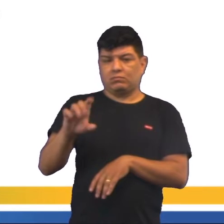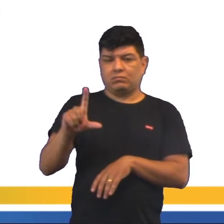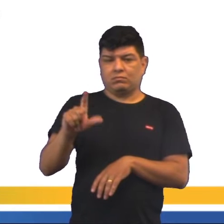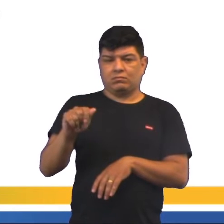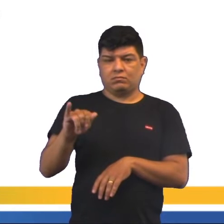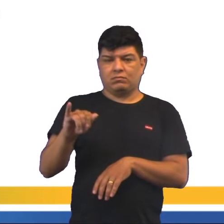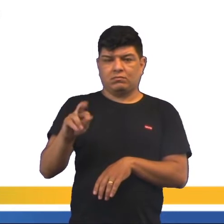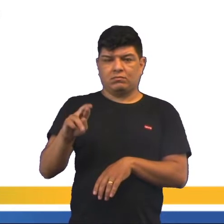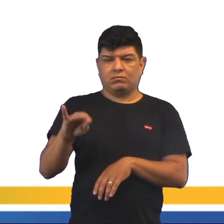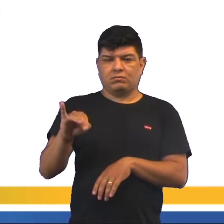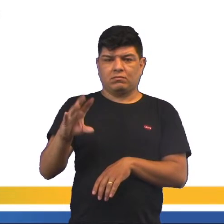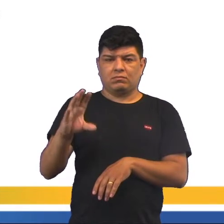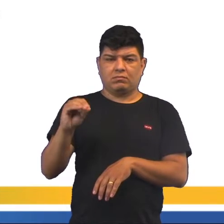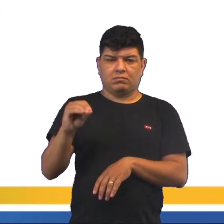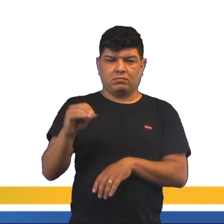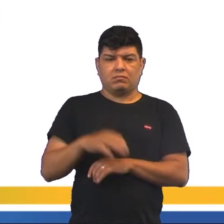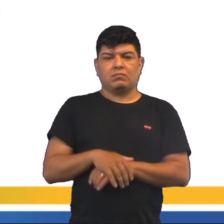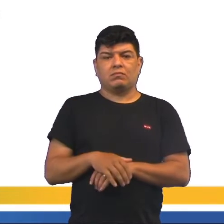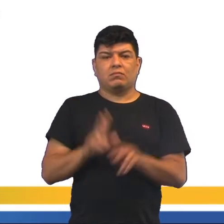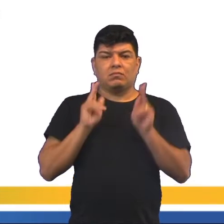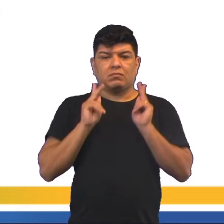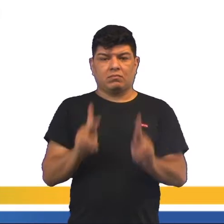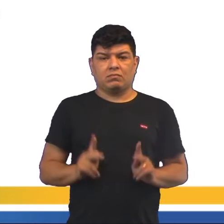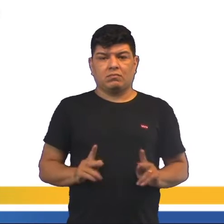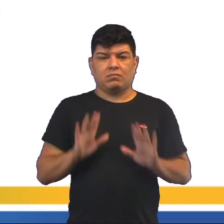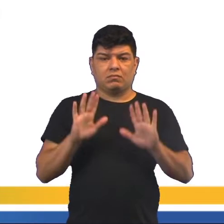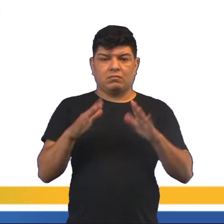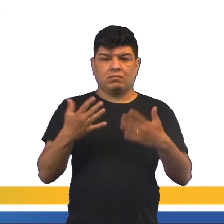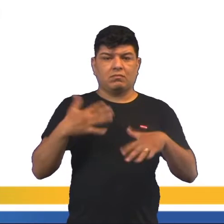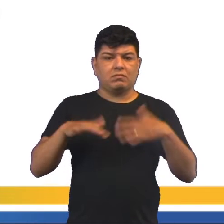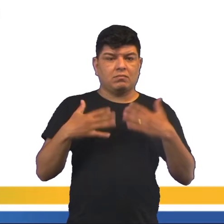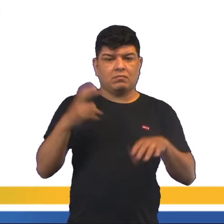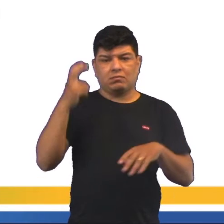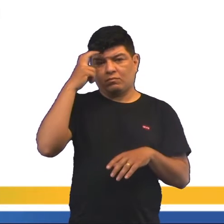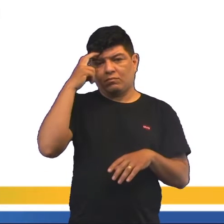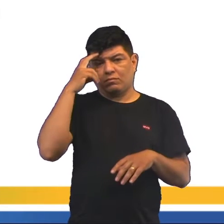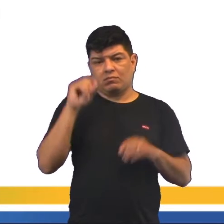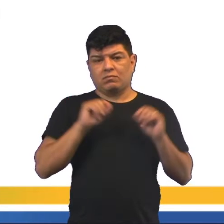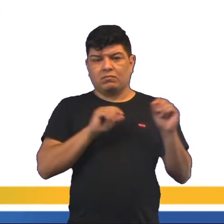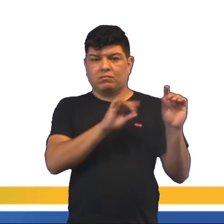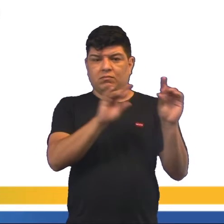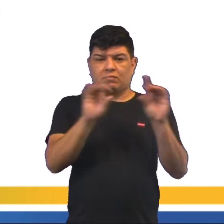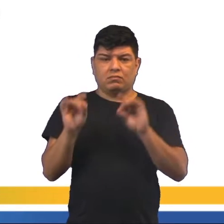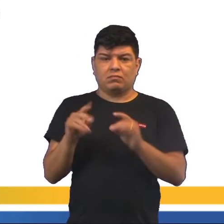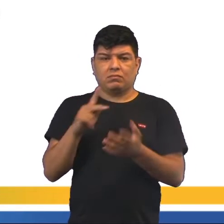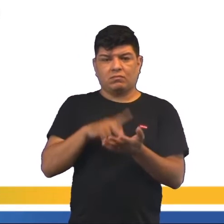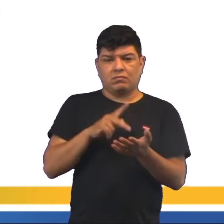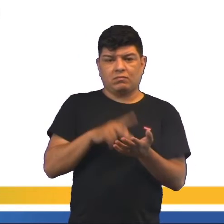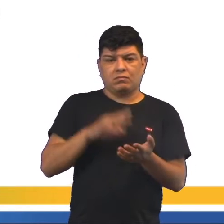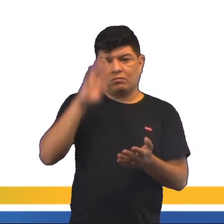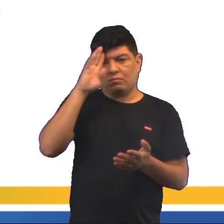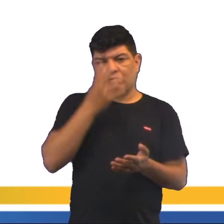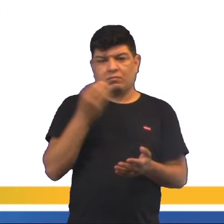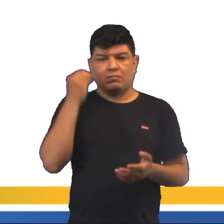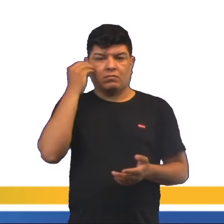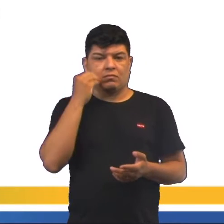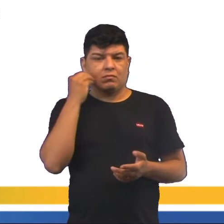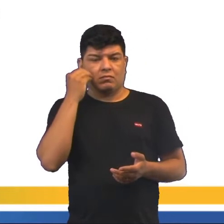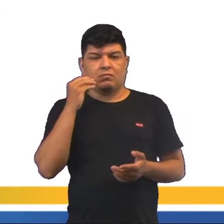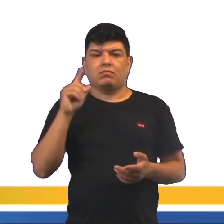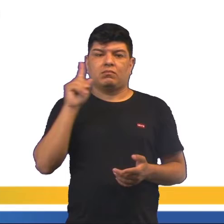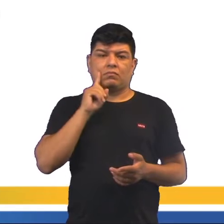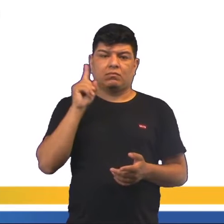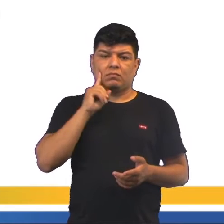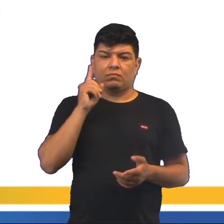Vamos entender aqui alguns conceitos. Relativismo é a postura pela qual cada manifestação cultural é considerada